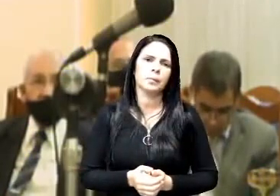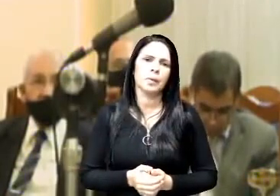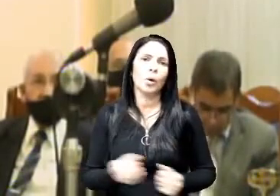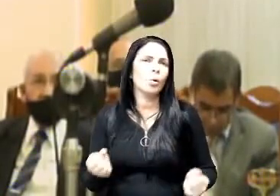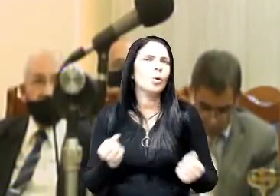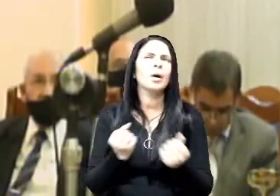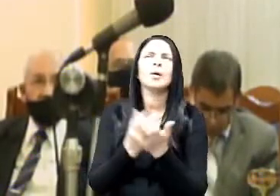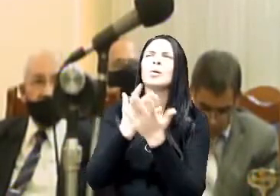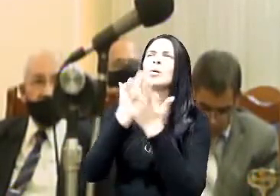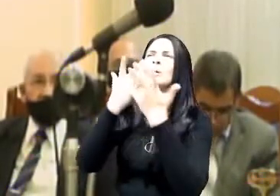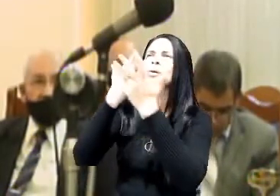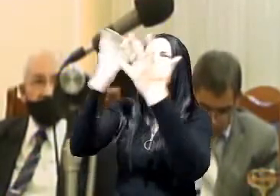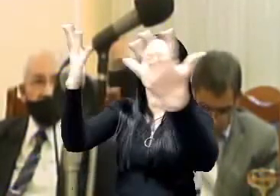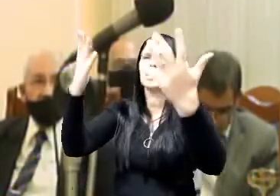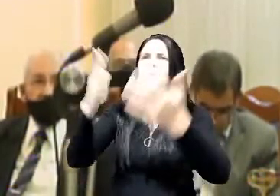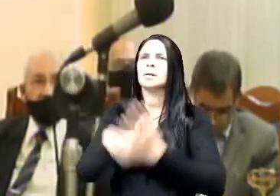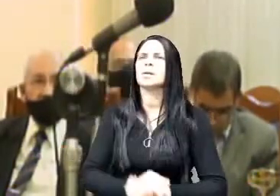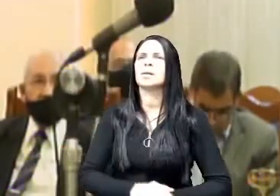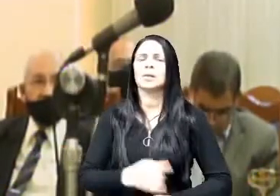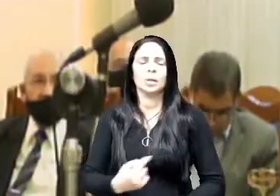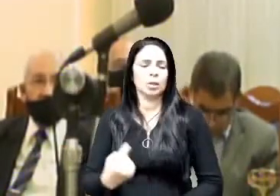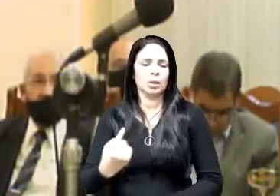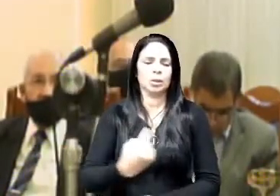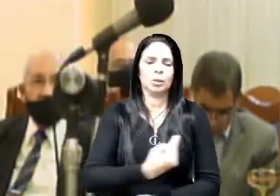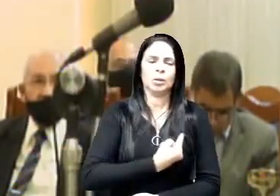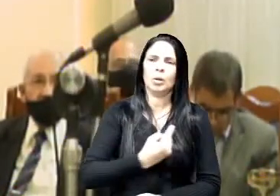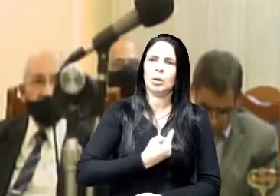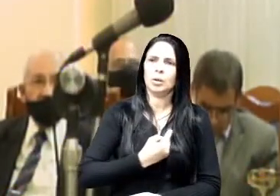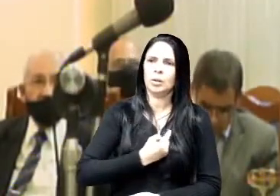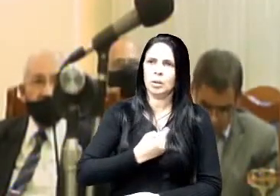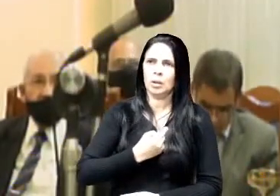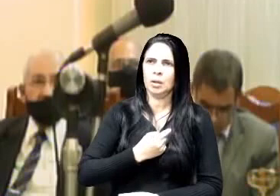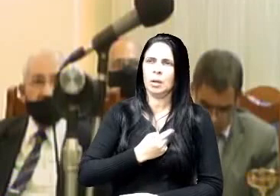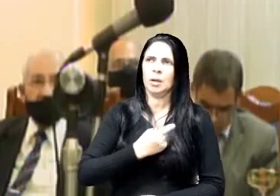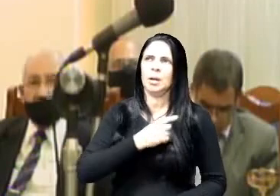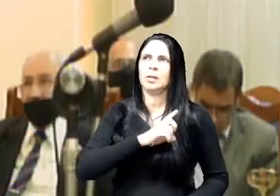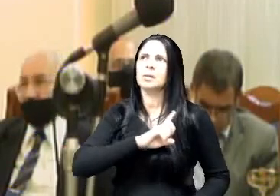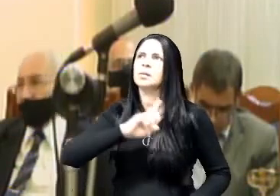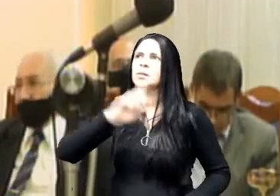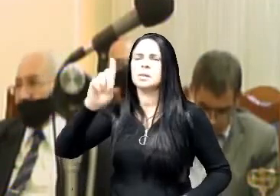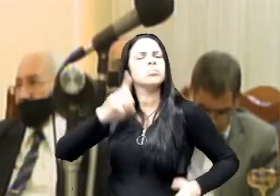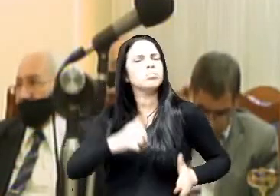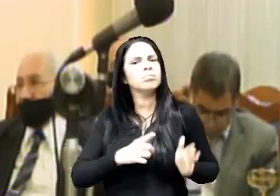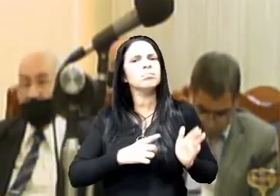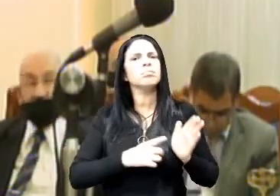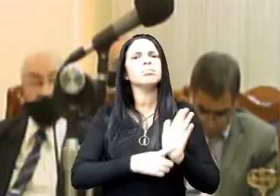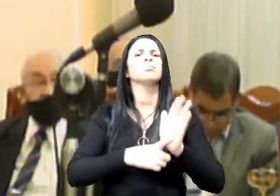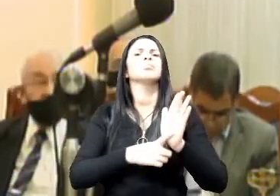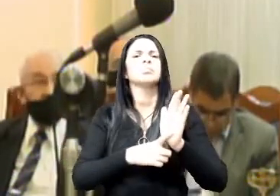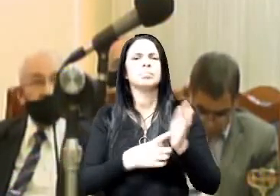a glória que em nós há de se revelar.